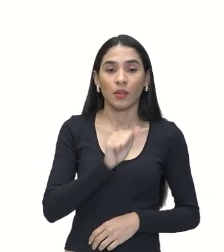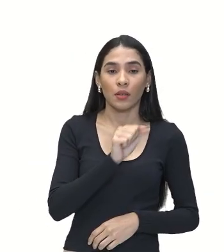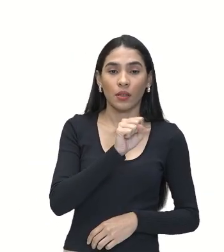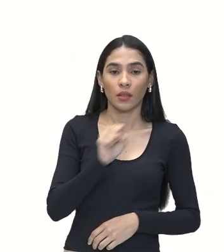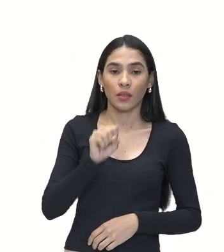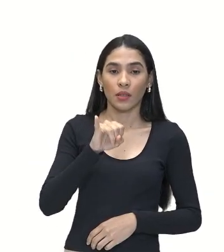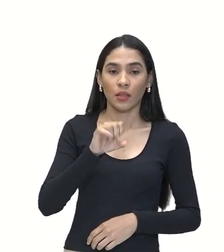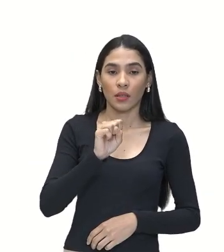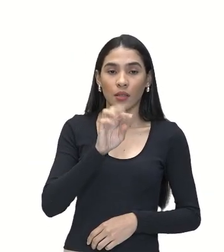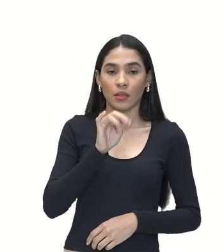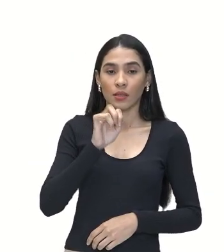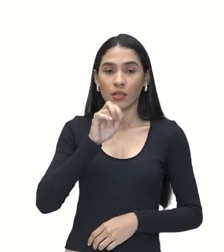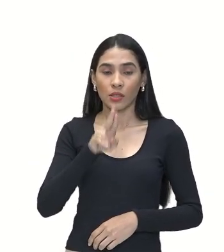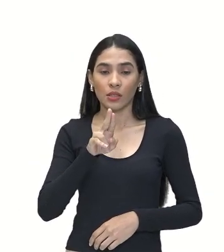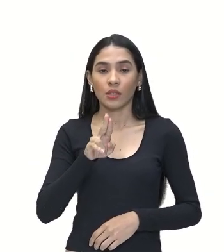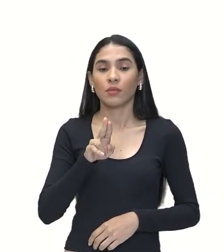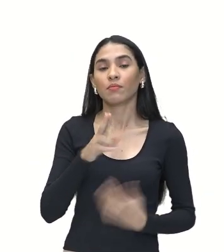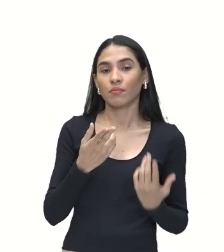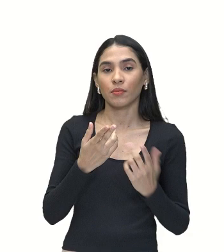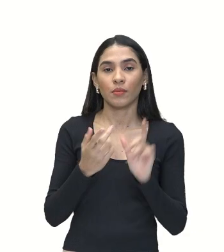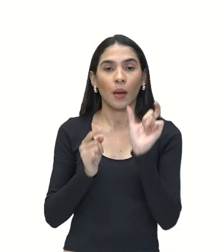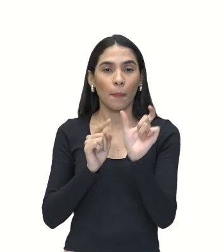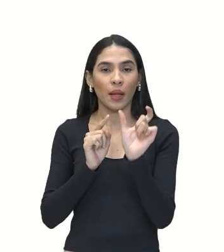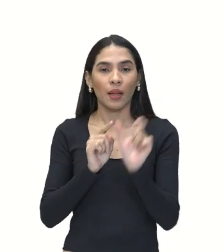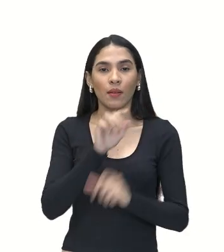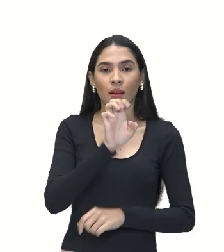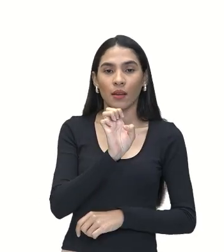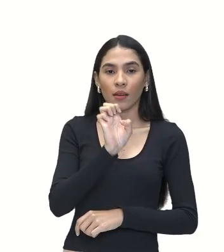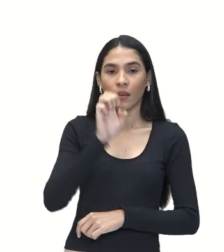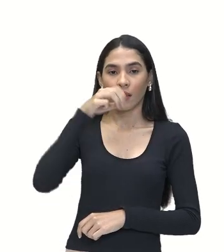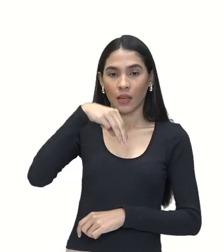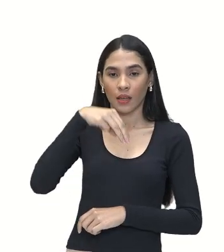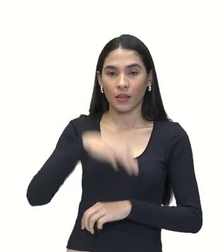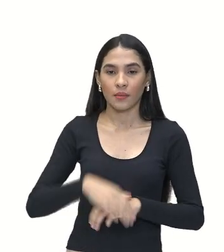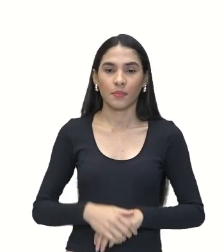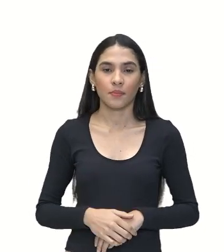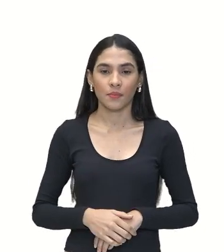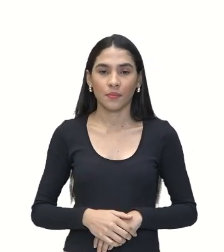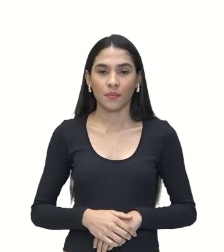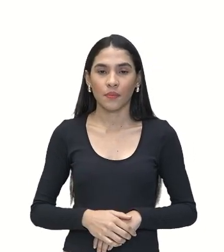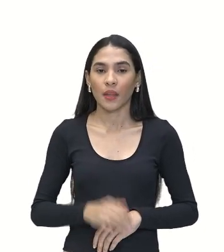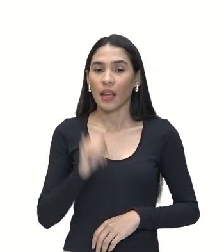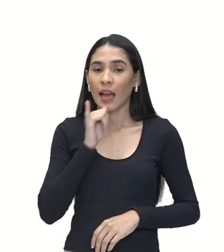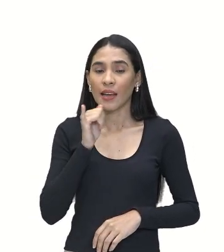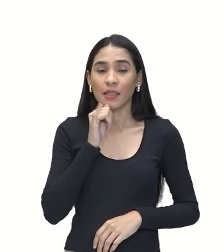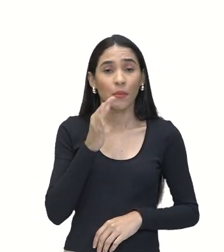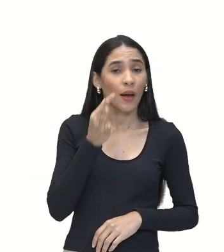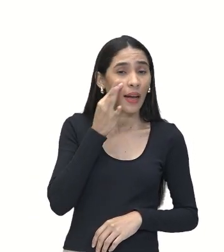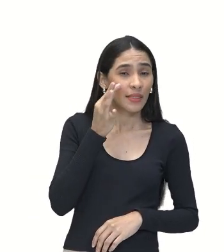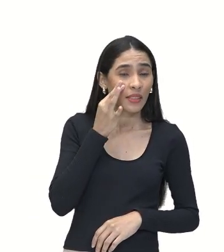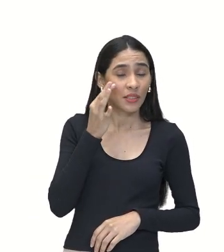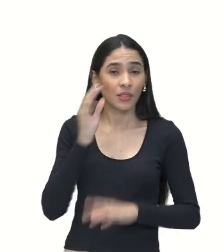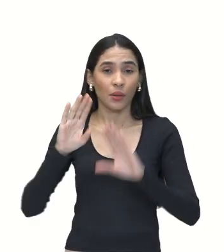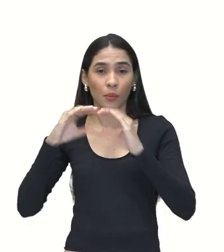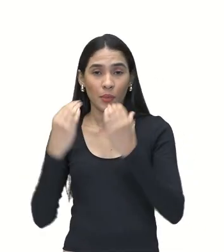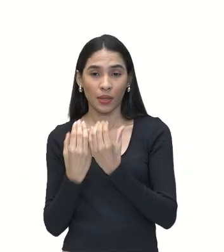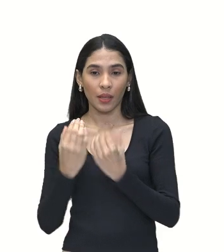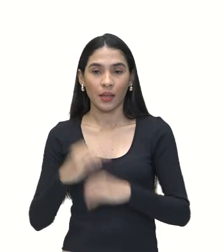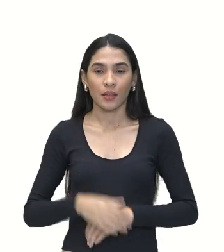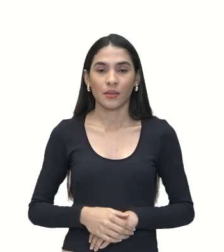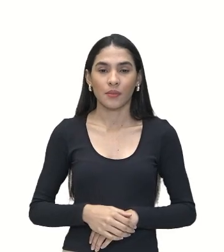a preposição em. Olha só, assistir na comunidade. Observe.